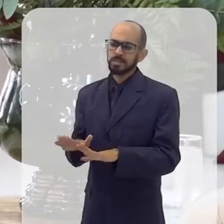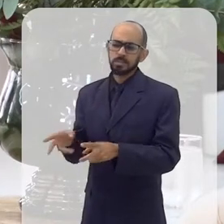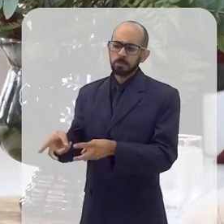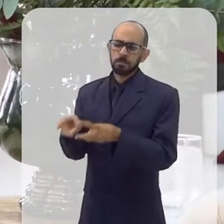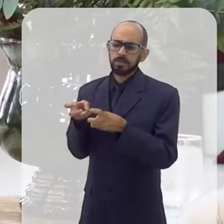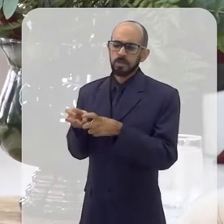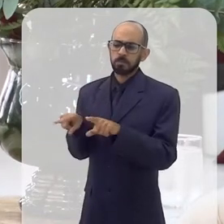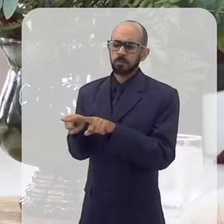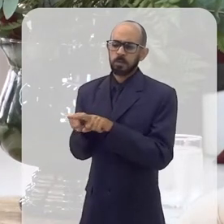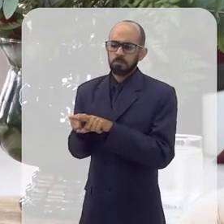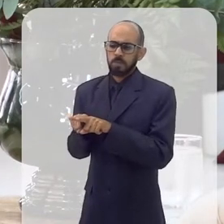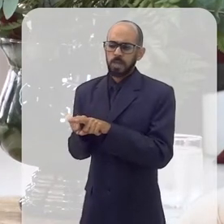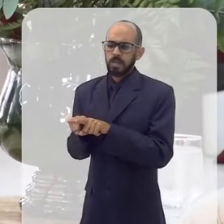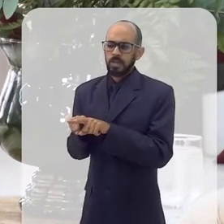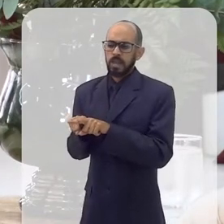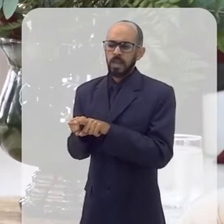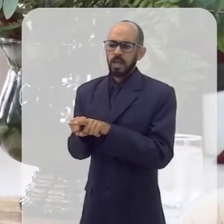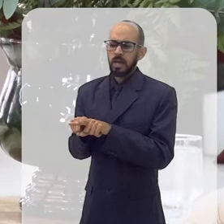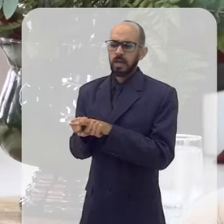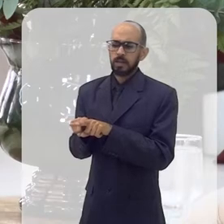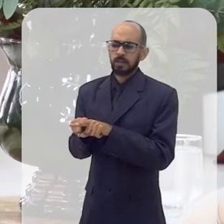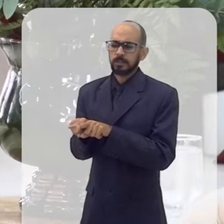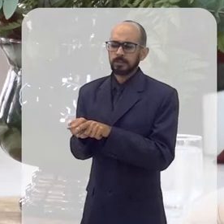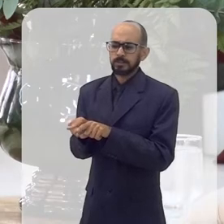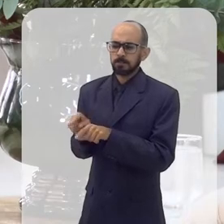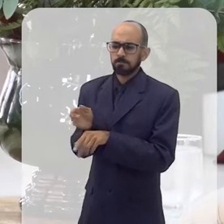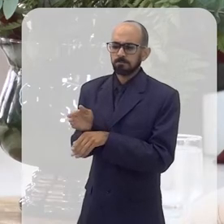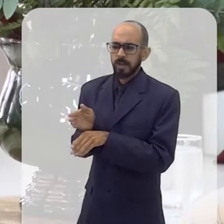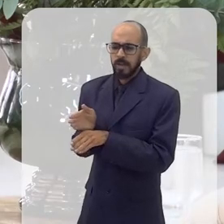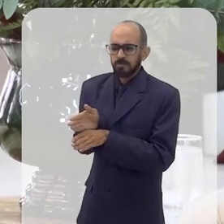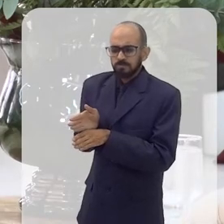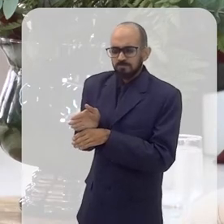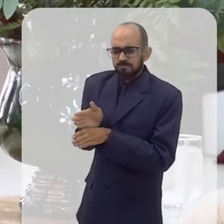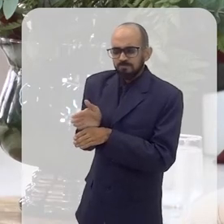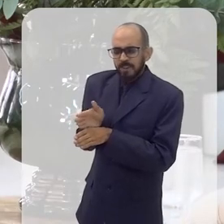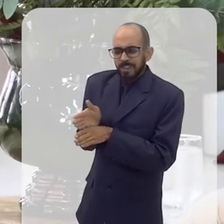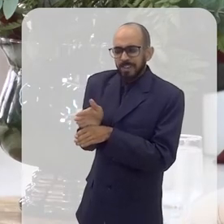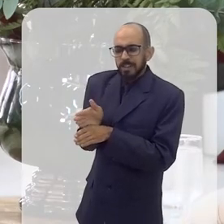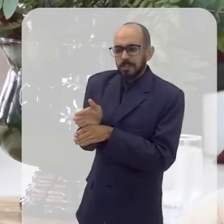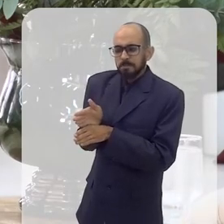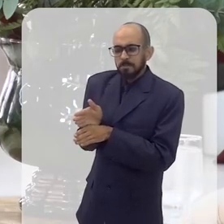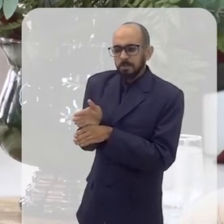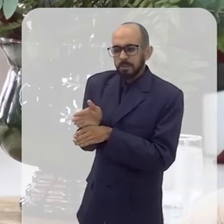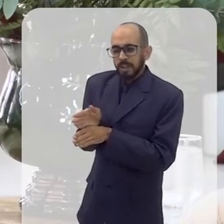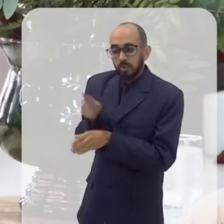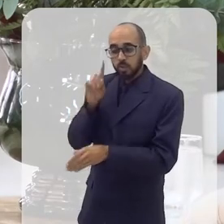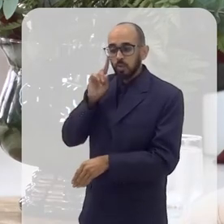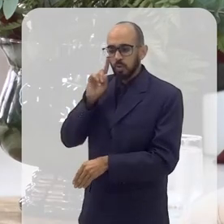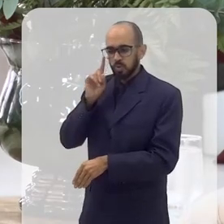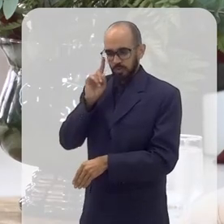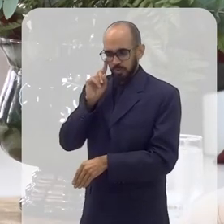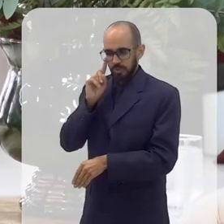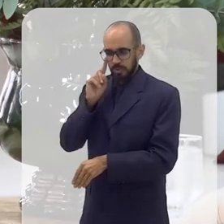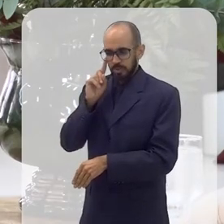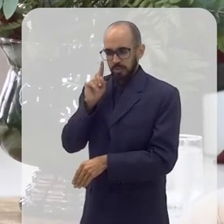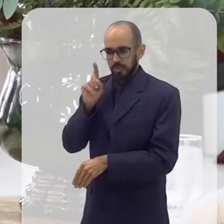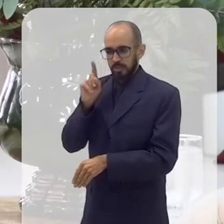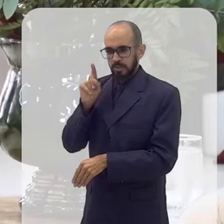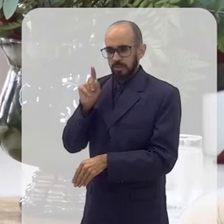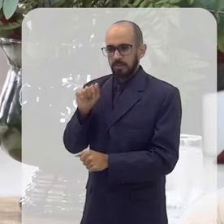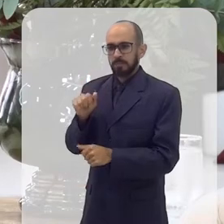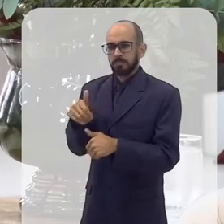Mas dá para a gente perceber que ela é uma harmonia diária. Isso faz